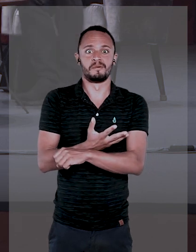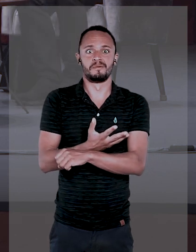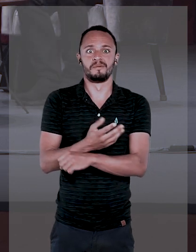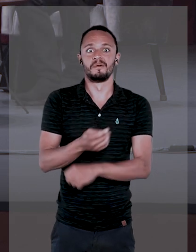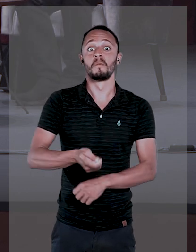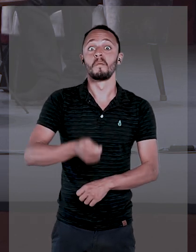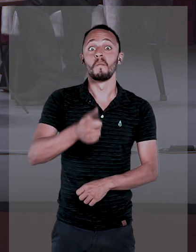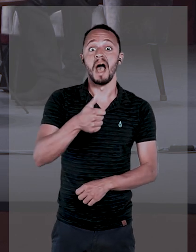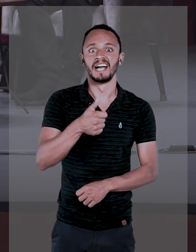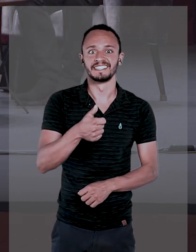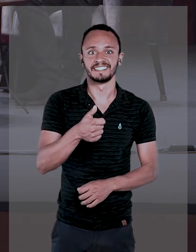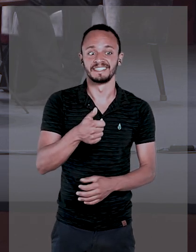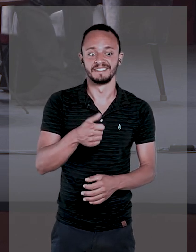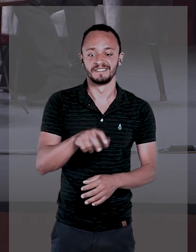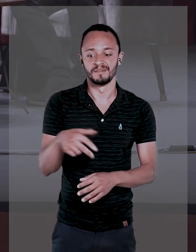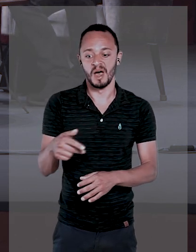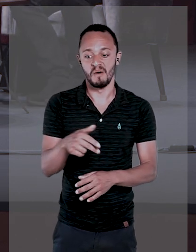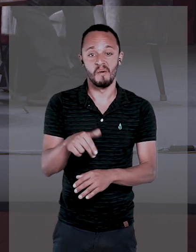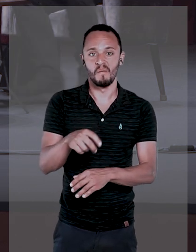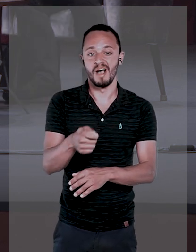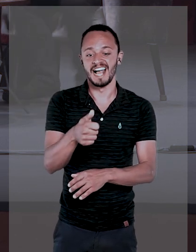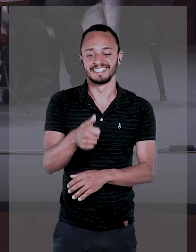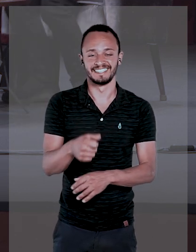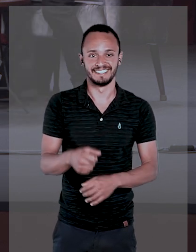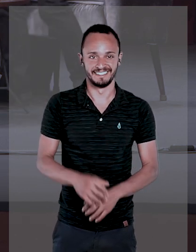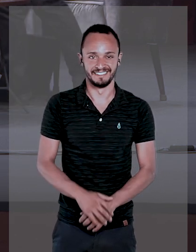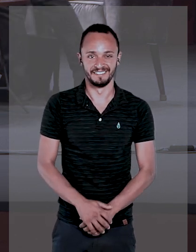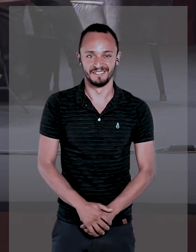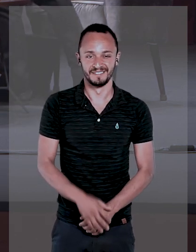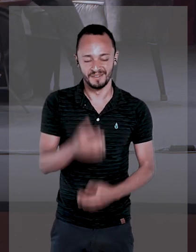Emocionou aí, Celso? Quase caiu.